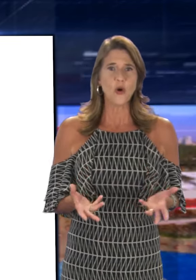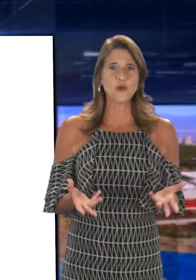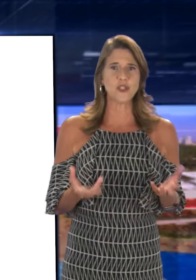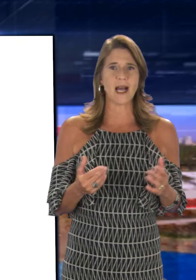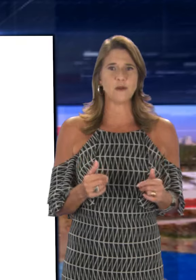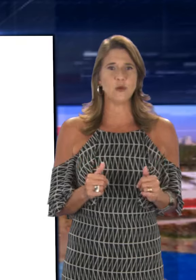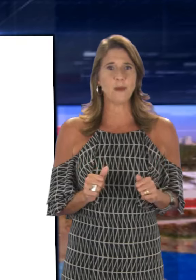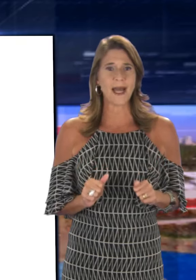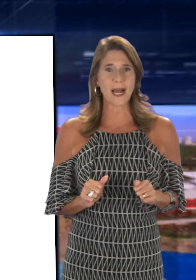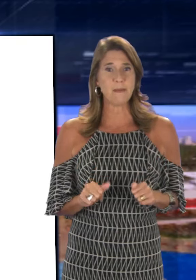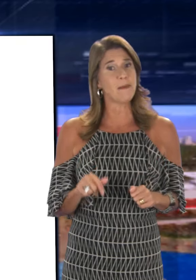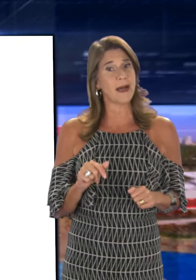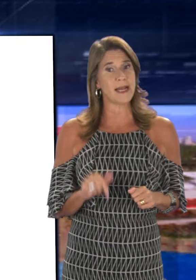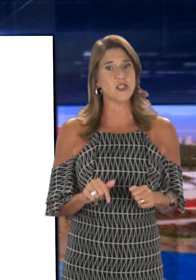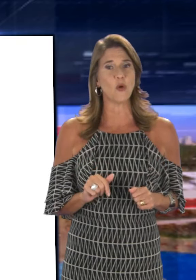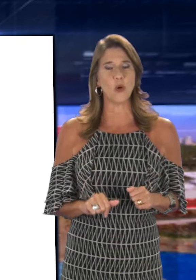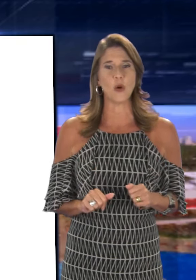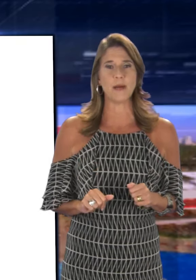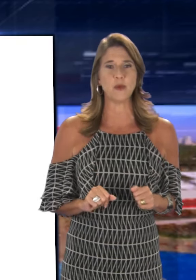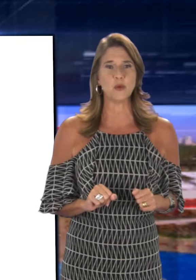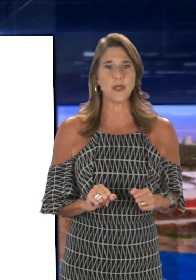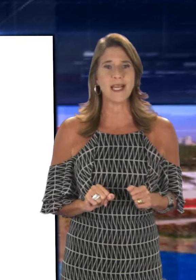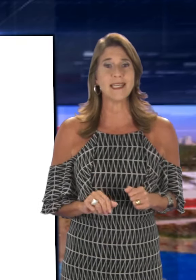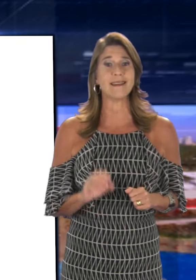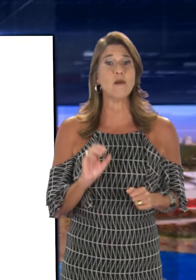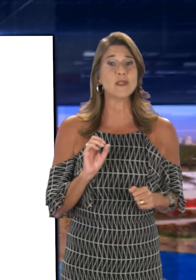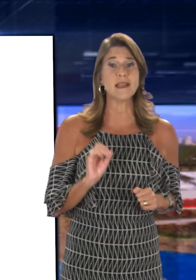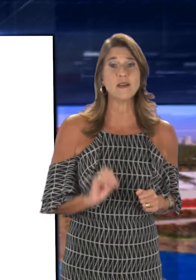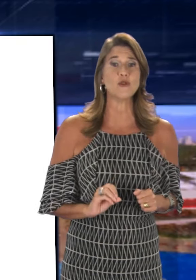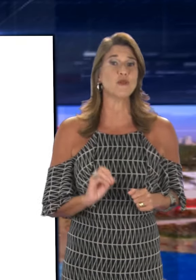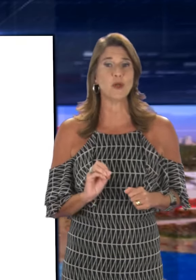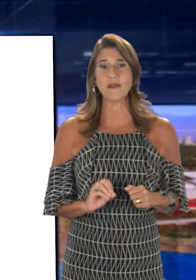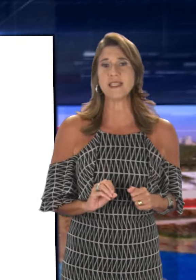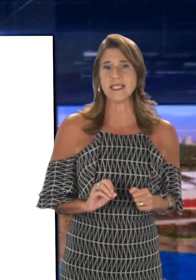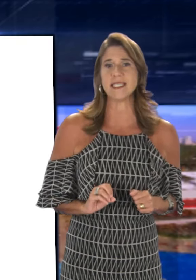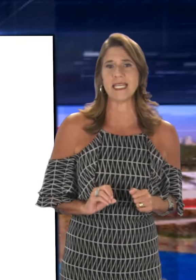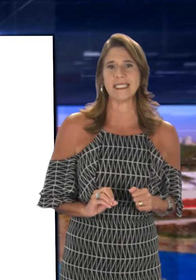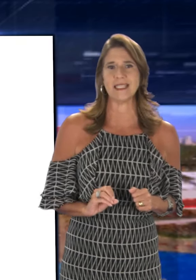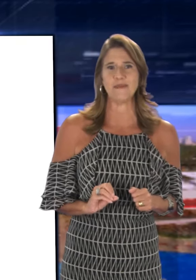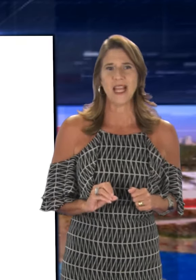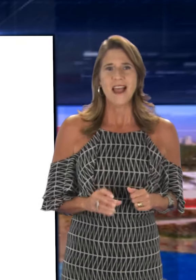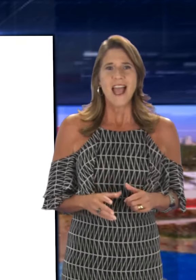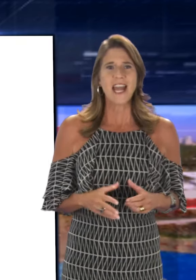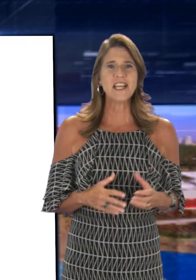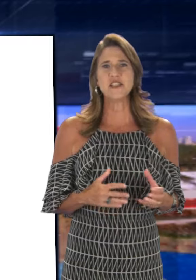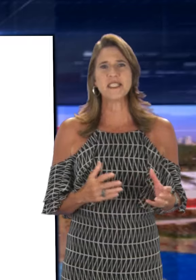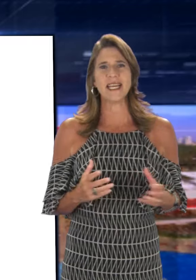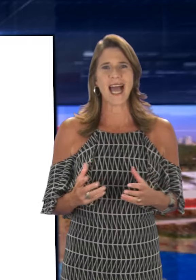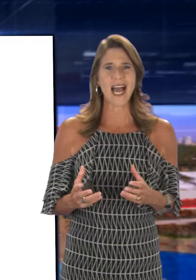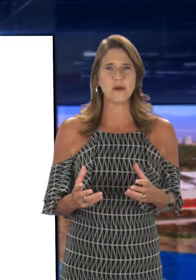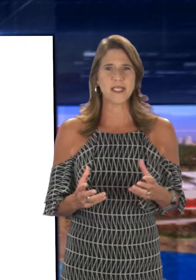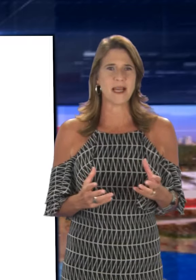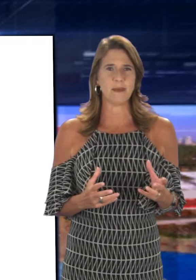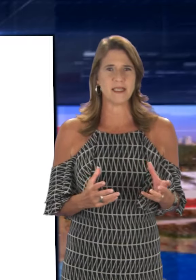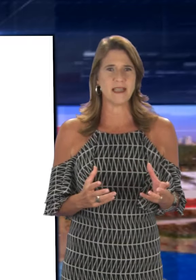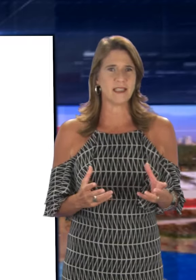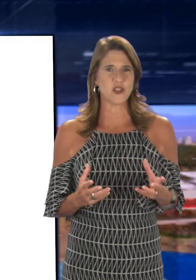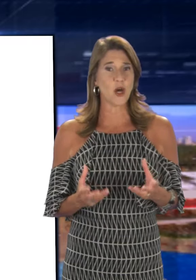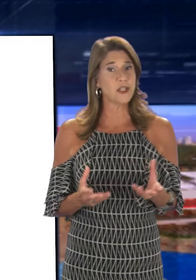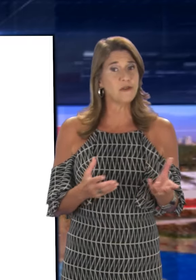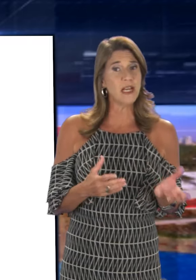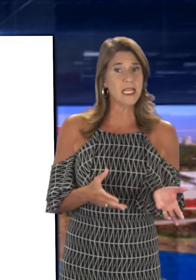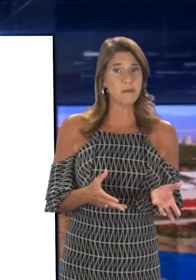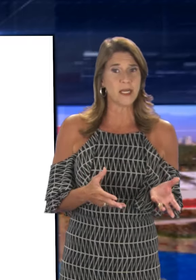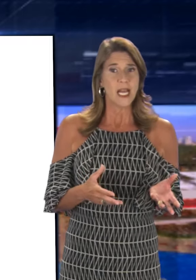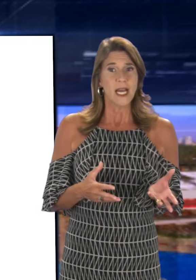onde o Estado do Pará permanece colônia portuguesa até os anos de 1960 o cenário que se